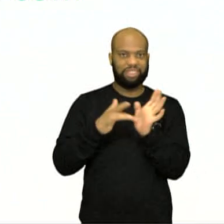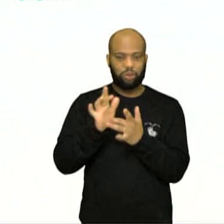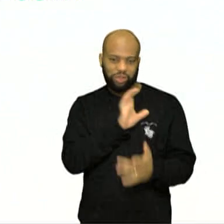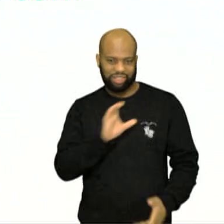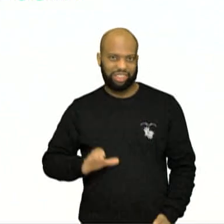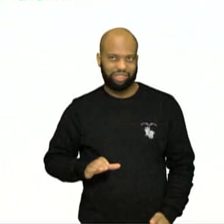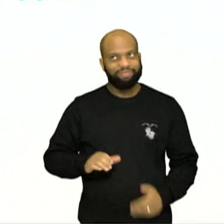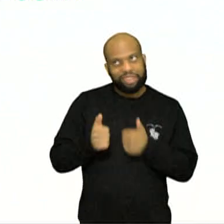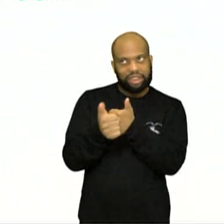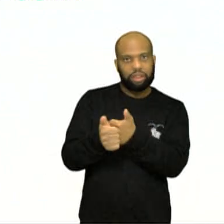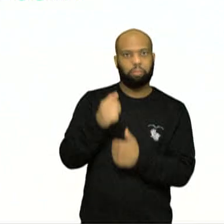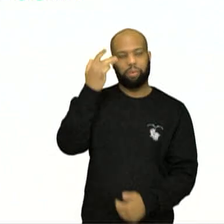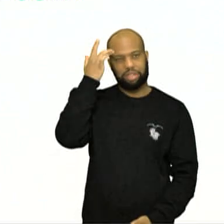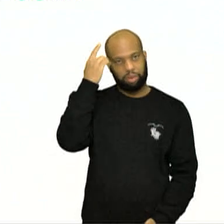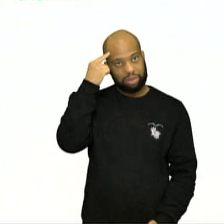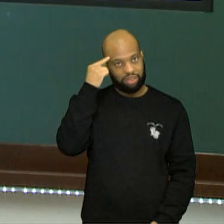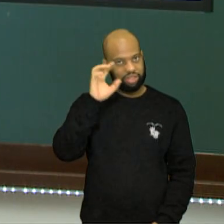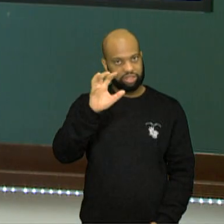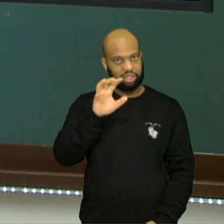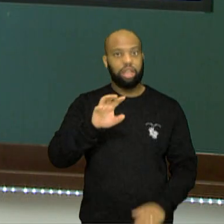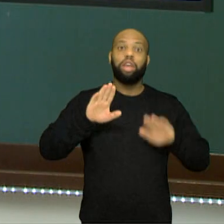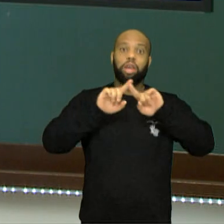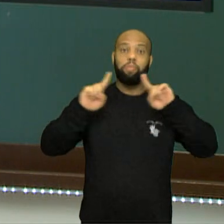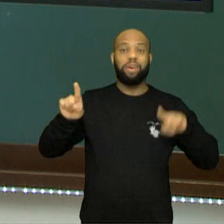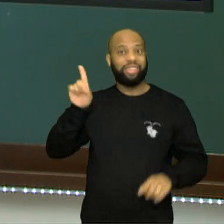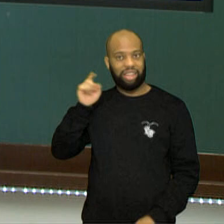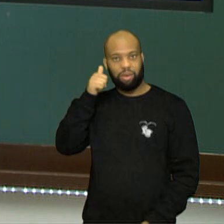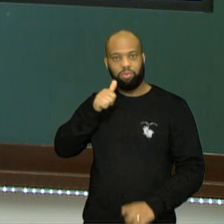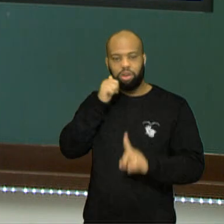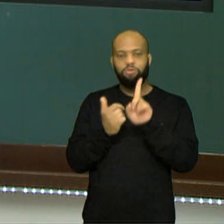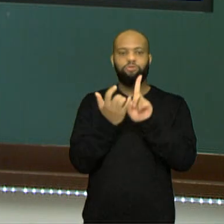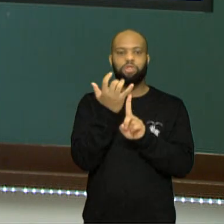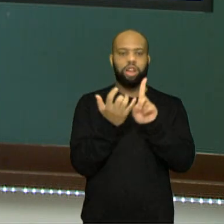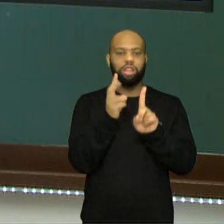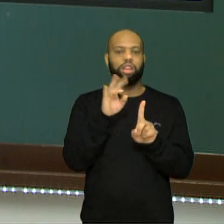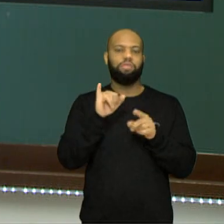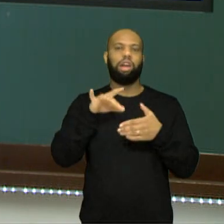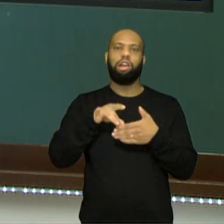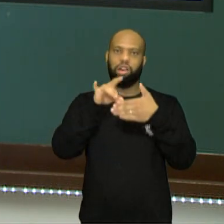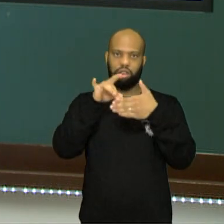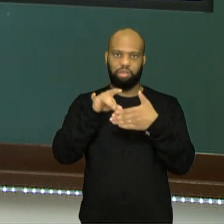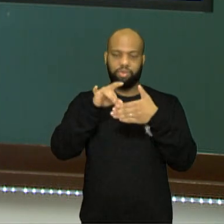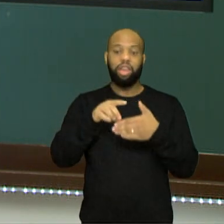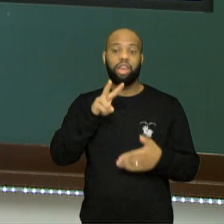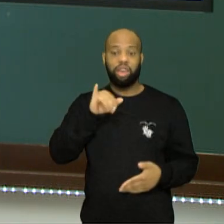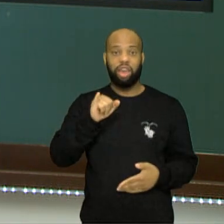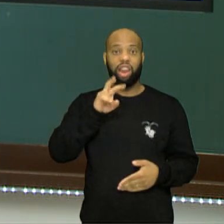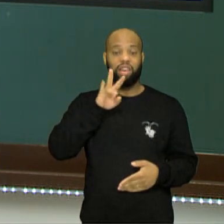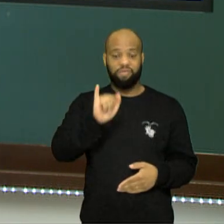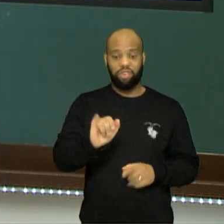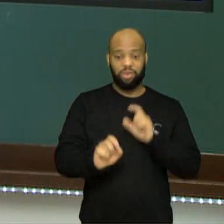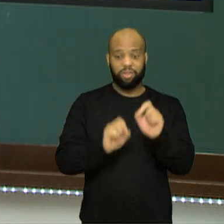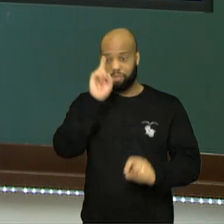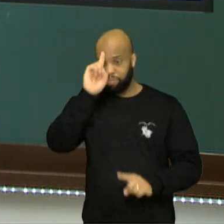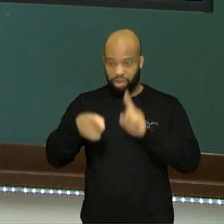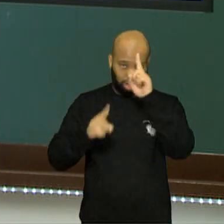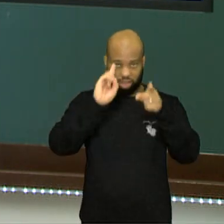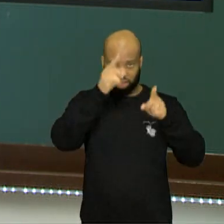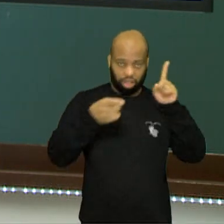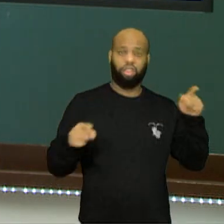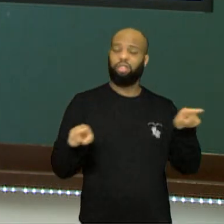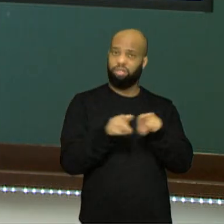rompe com esse modelo, pois lidera um exército de homens. Então ela vai não ser comandada por um homem, mas ela vai